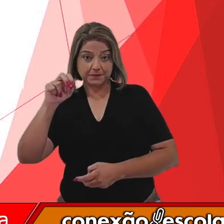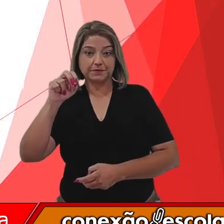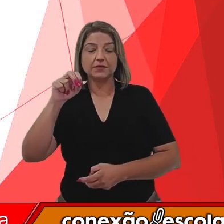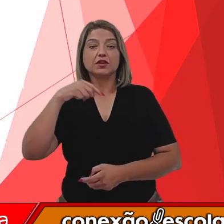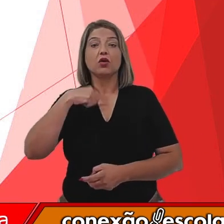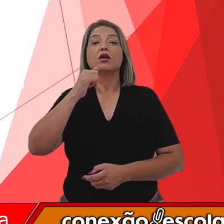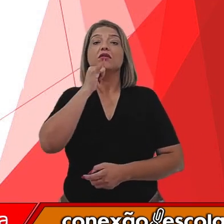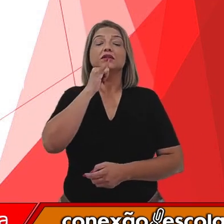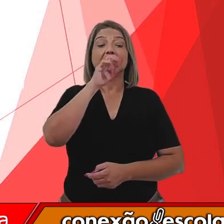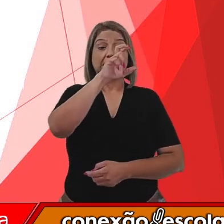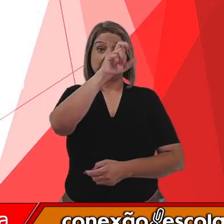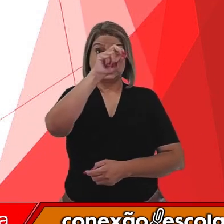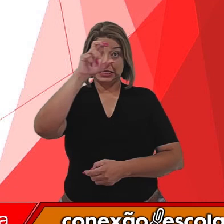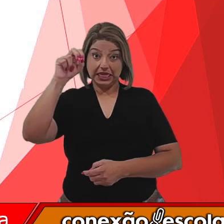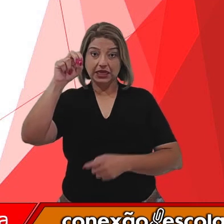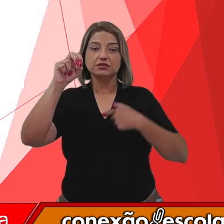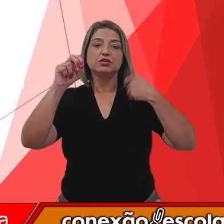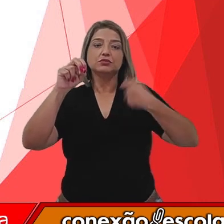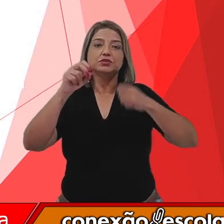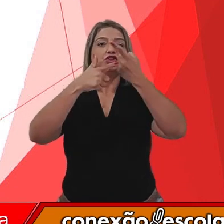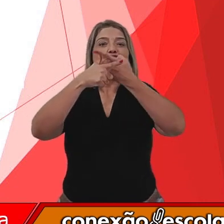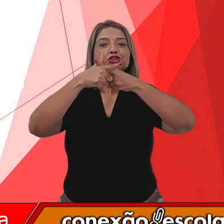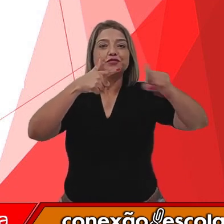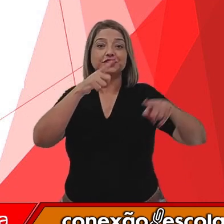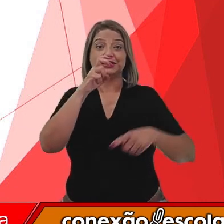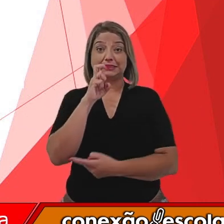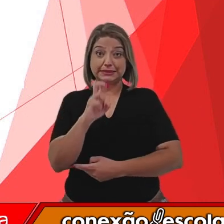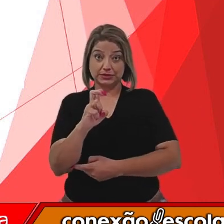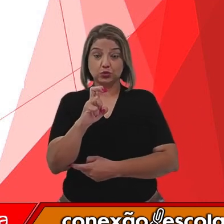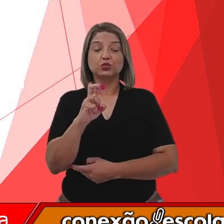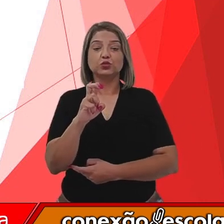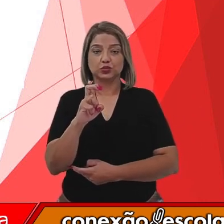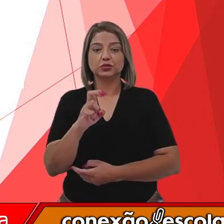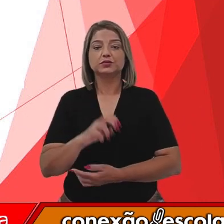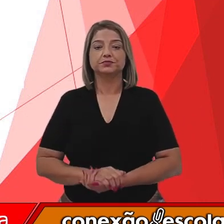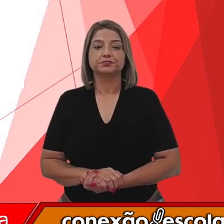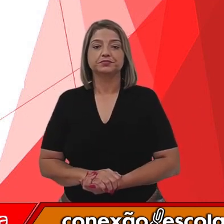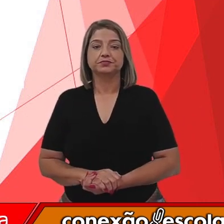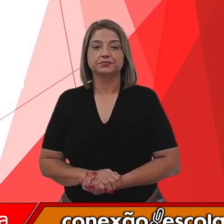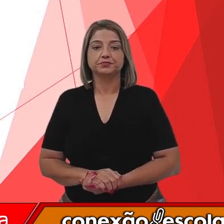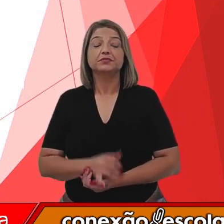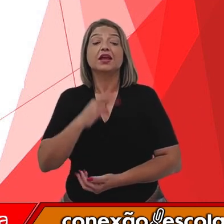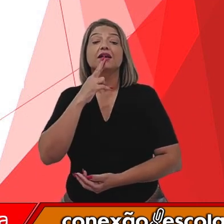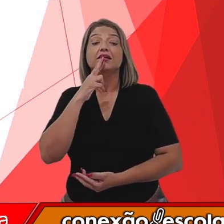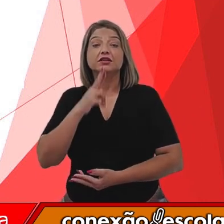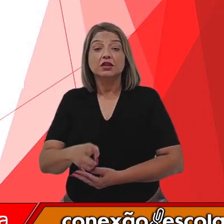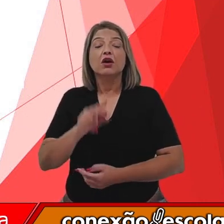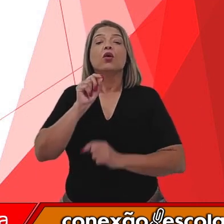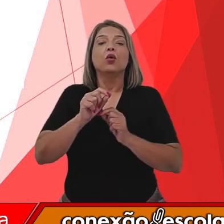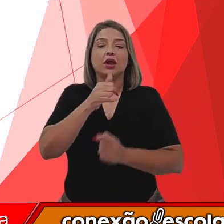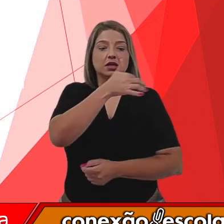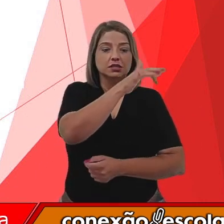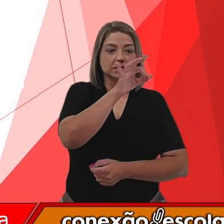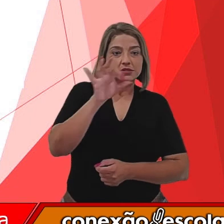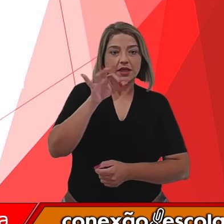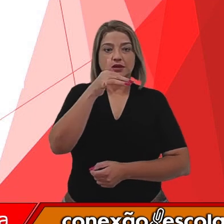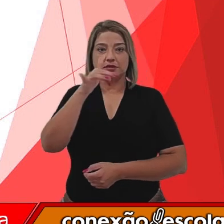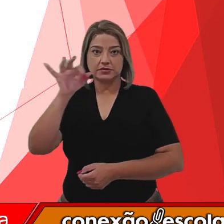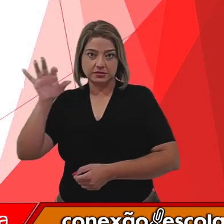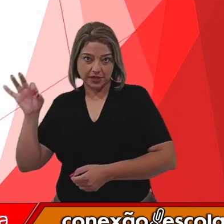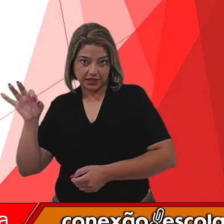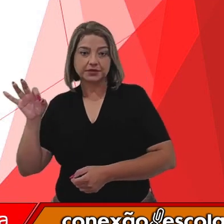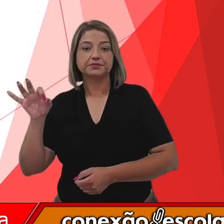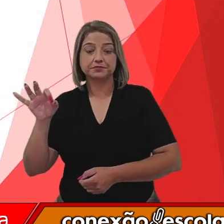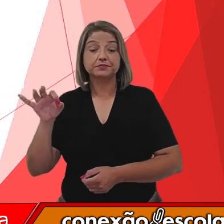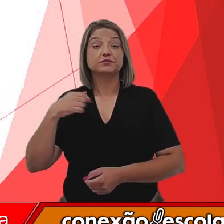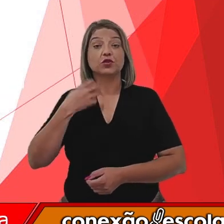partes, que é a quantidade total que eu preciso dividir. Quando eu faço isso, eu vou ter 100 em cada parte. Como eu quero